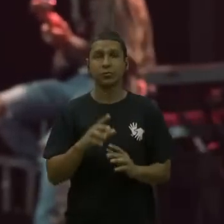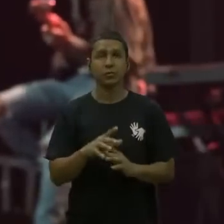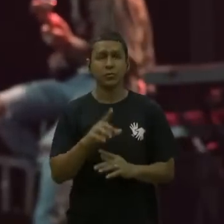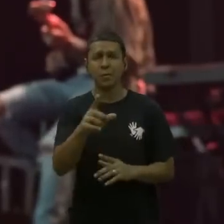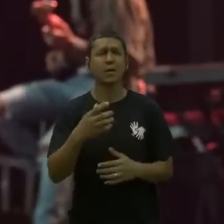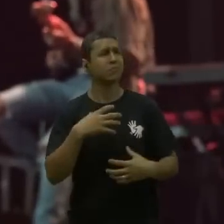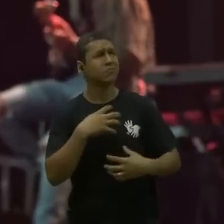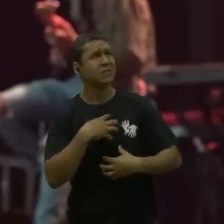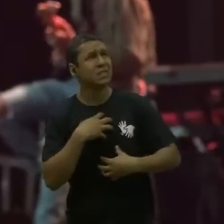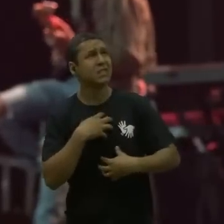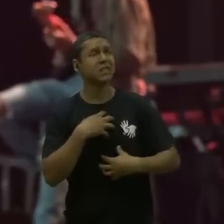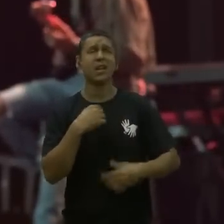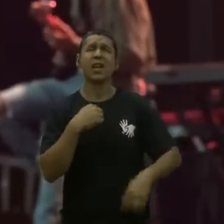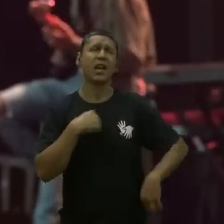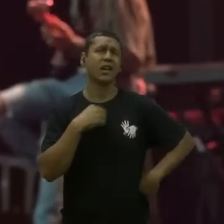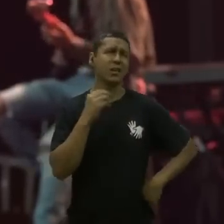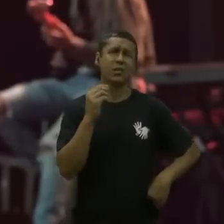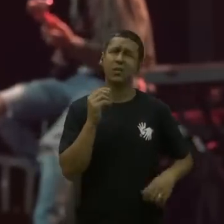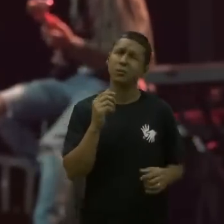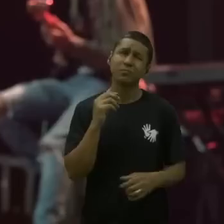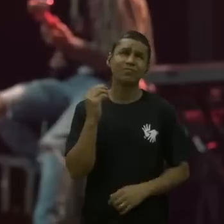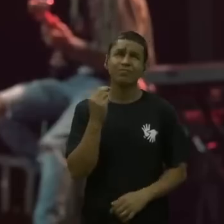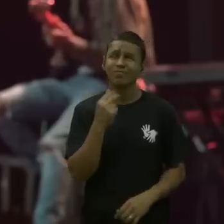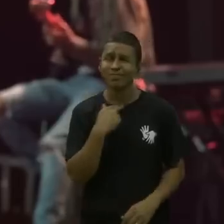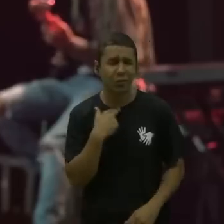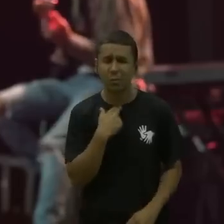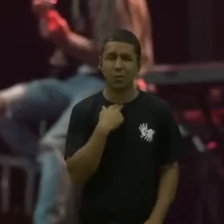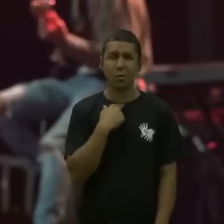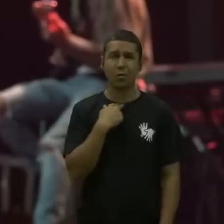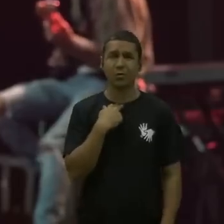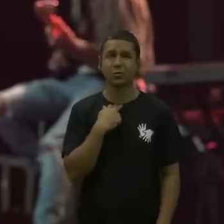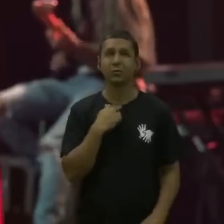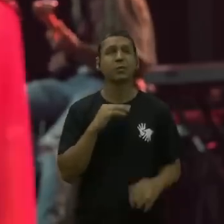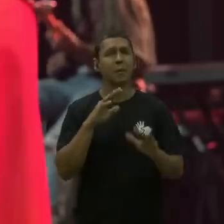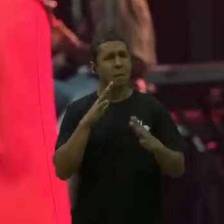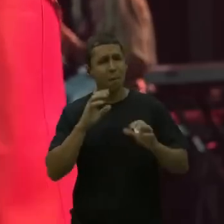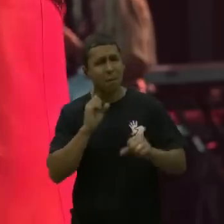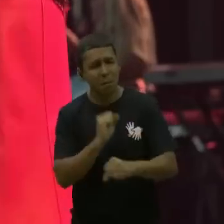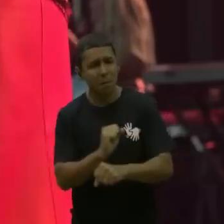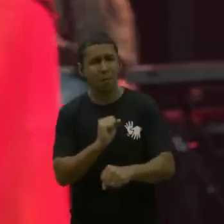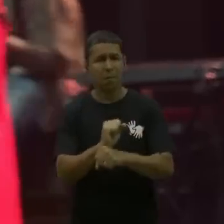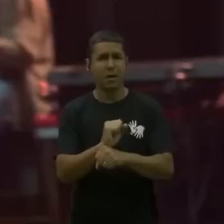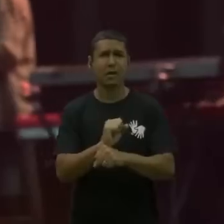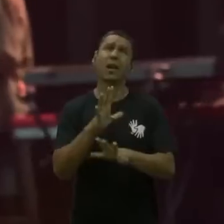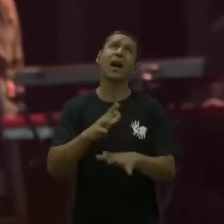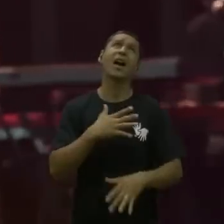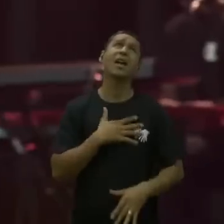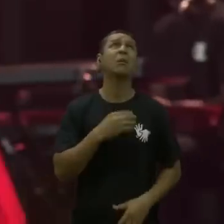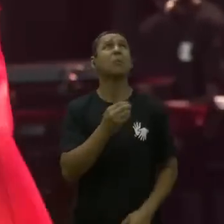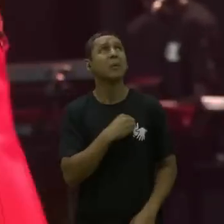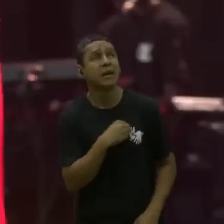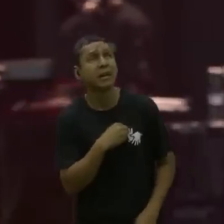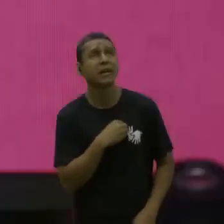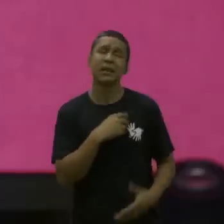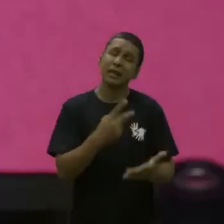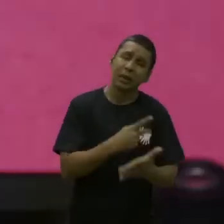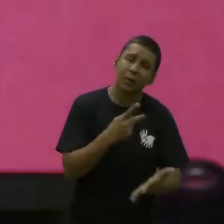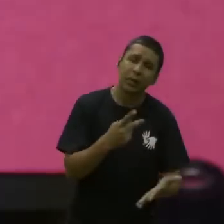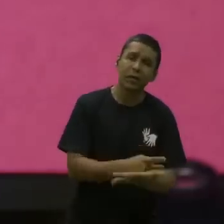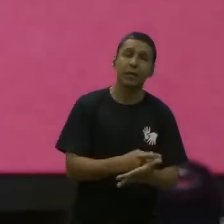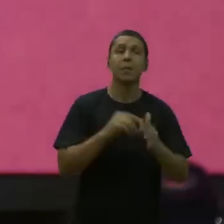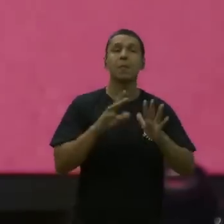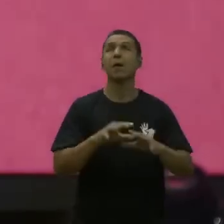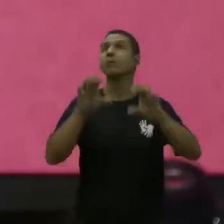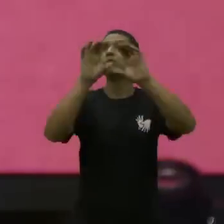de se sentir incapaz, você é alvo do milagre de Deus. Ah, Gabriela, mas eu errei, mas eu caí, mas o céu